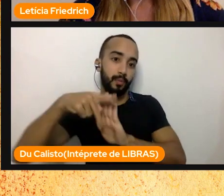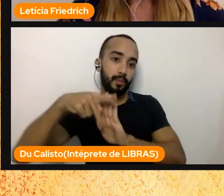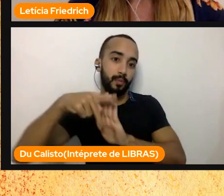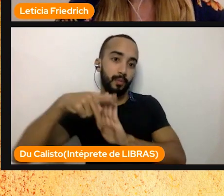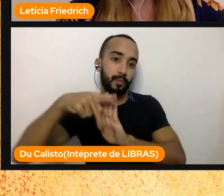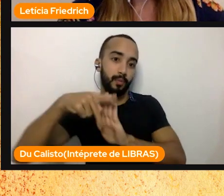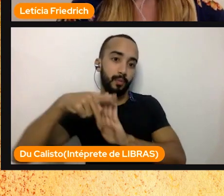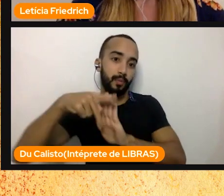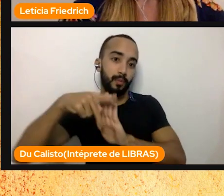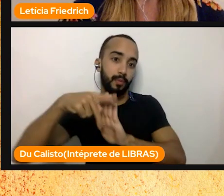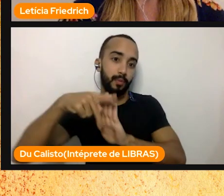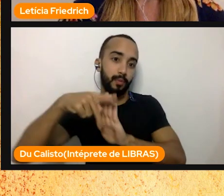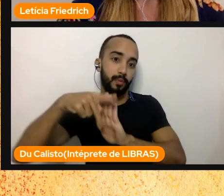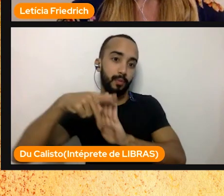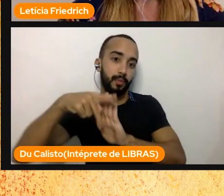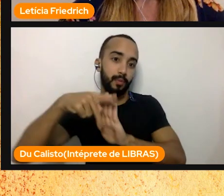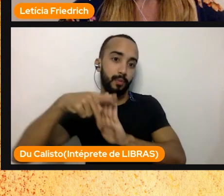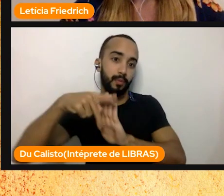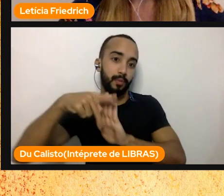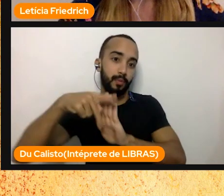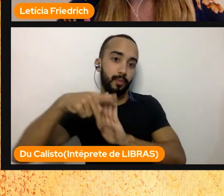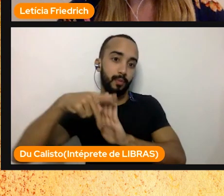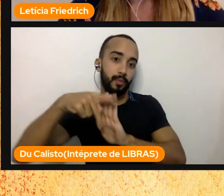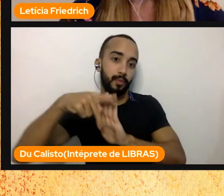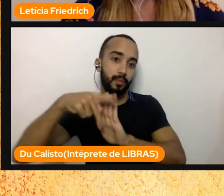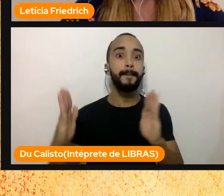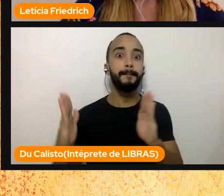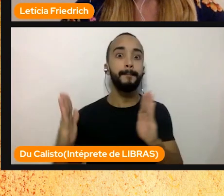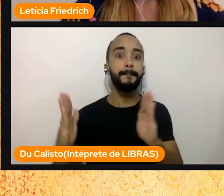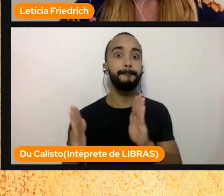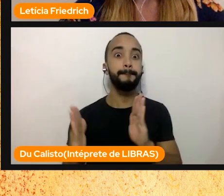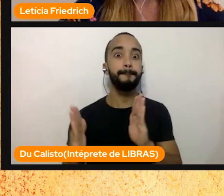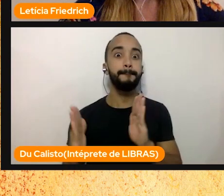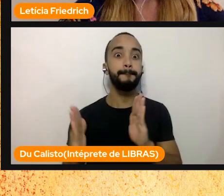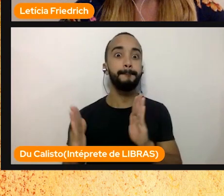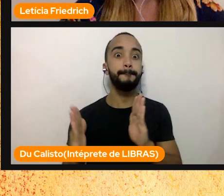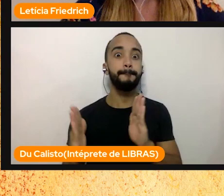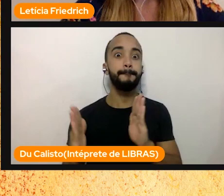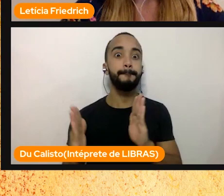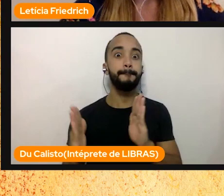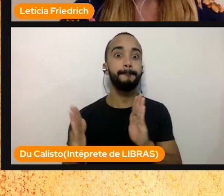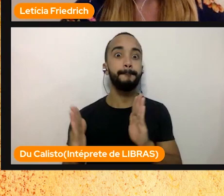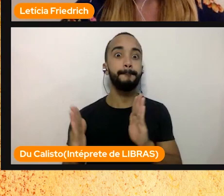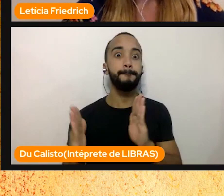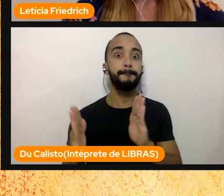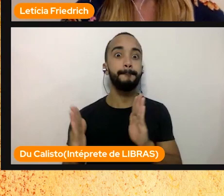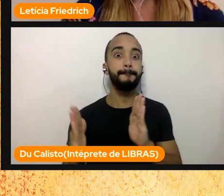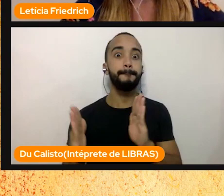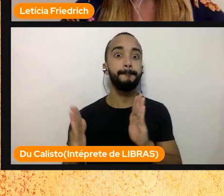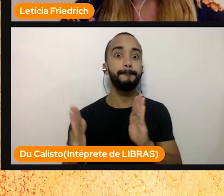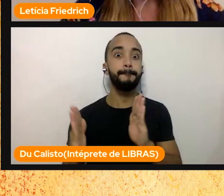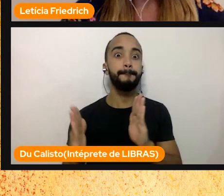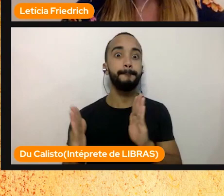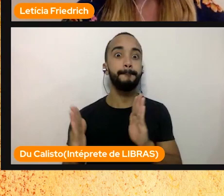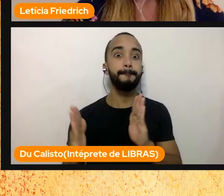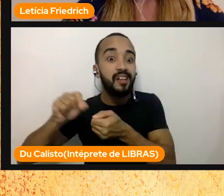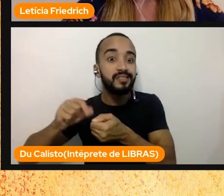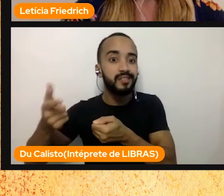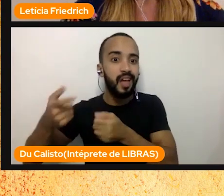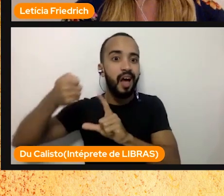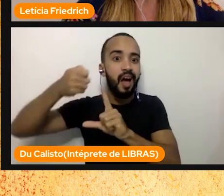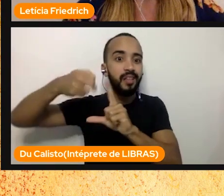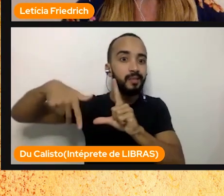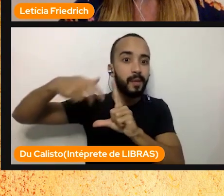mais criativos mesmo, assim, né? A gente sentiu que houve uma dificuldade maior em animar,